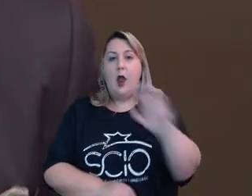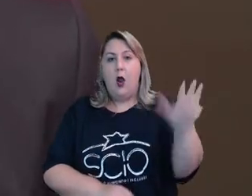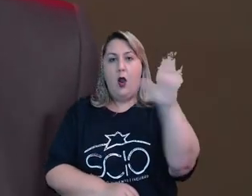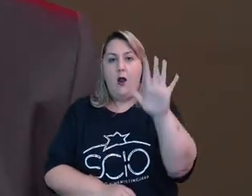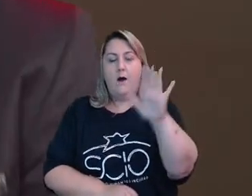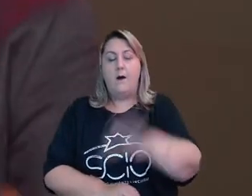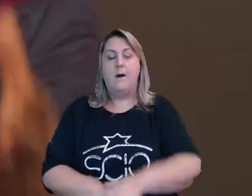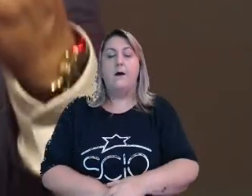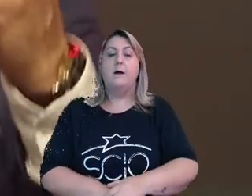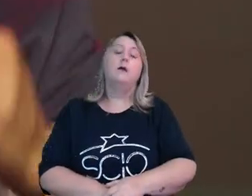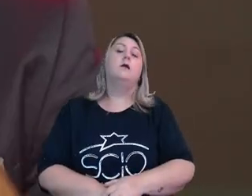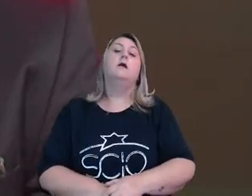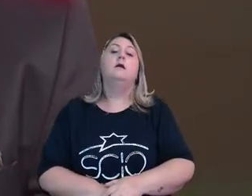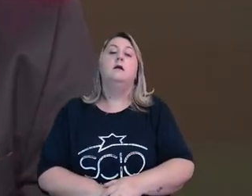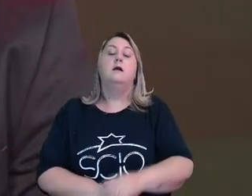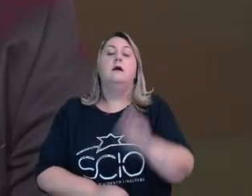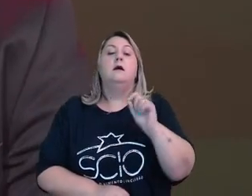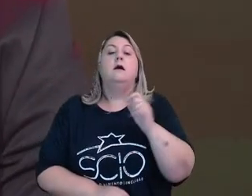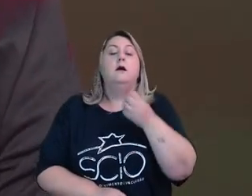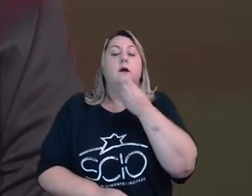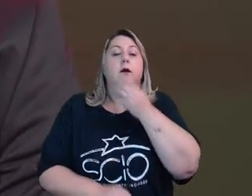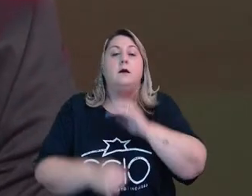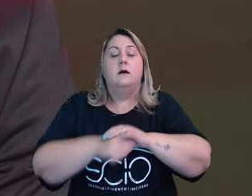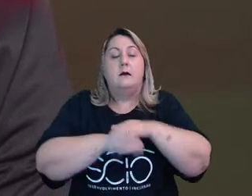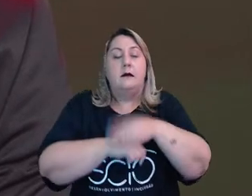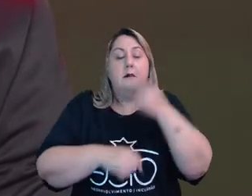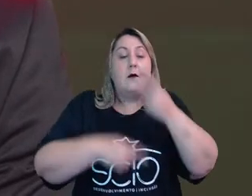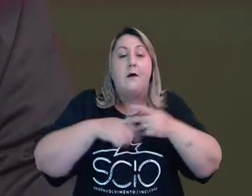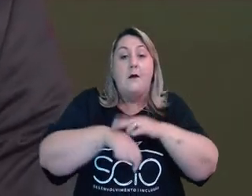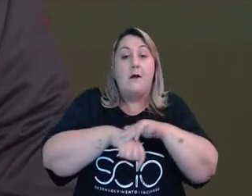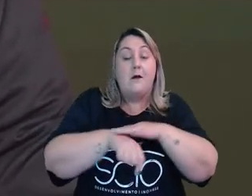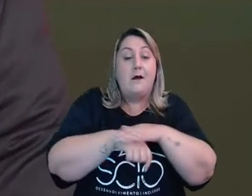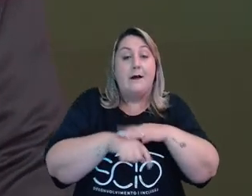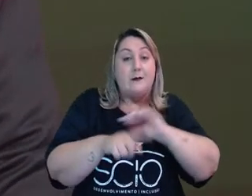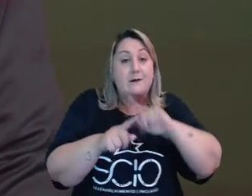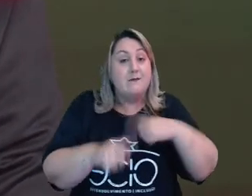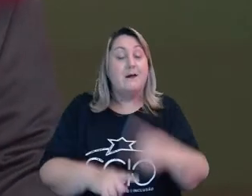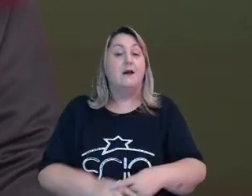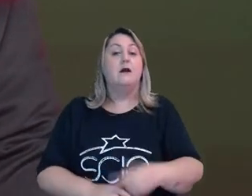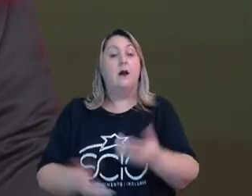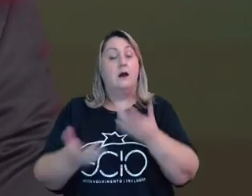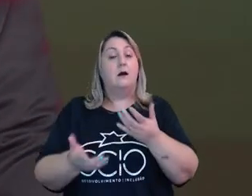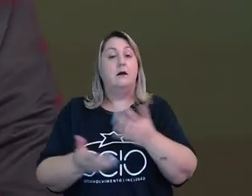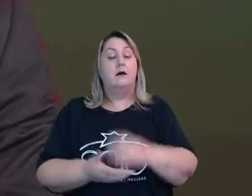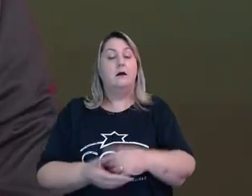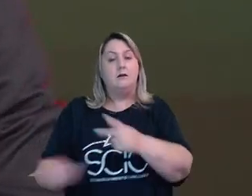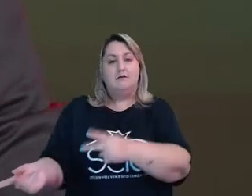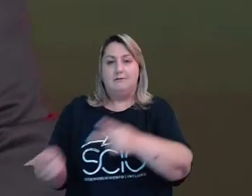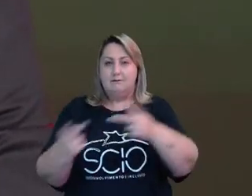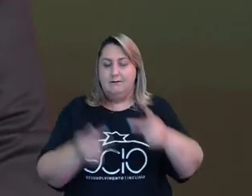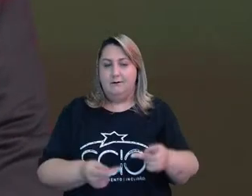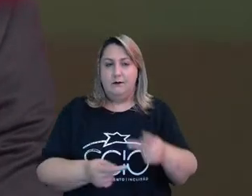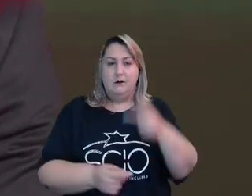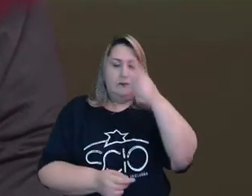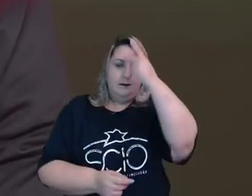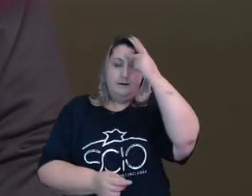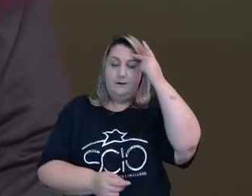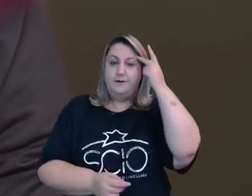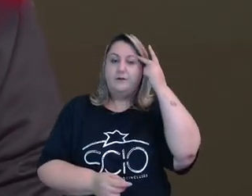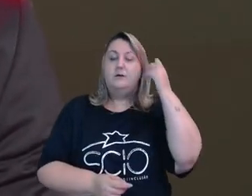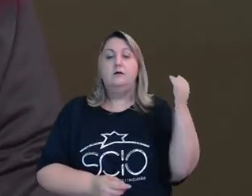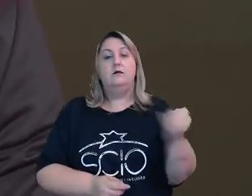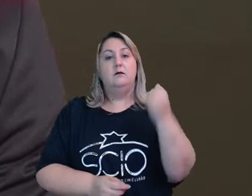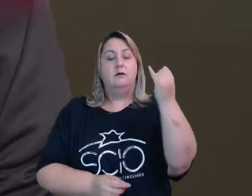Europa. Todos vocês que estão dando boa noite, daqui a pouco eu falo mais com vocês. Mas agora eu gostaria de convidar uma pessoa